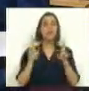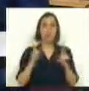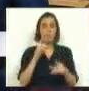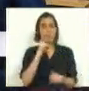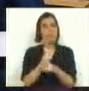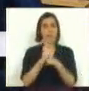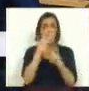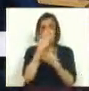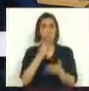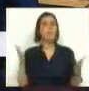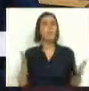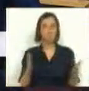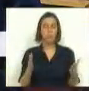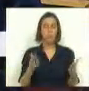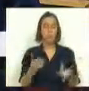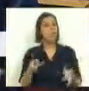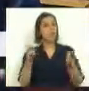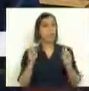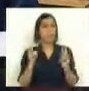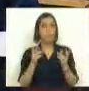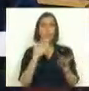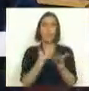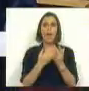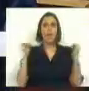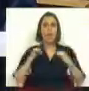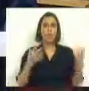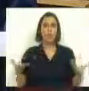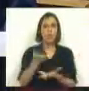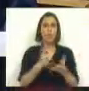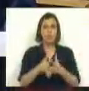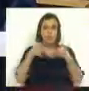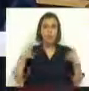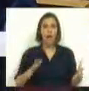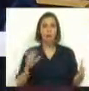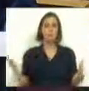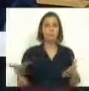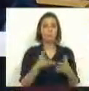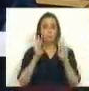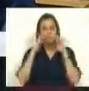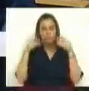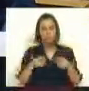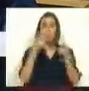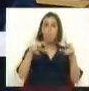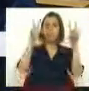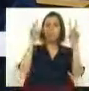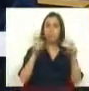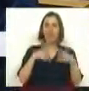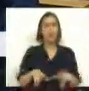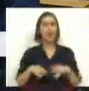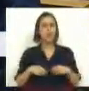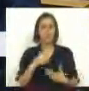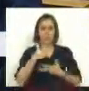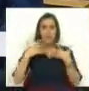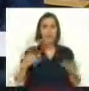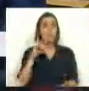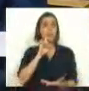a mesma abertura e disponibilidade para gerar consensos alargados em torno de uma matéria que assume